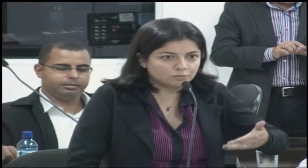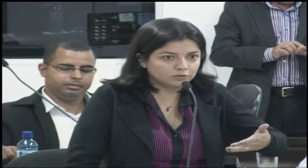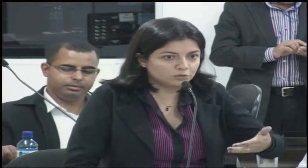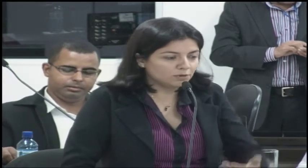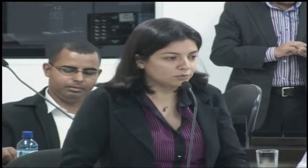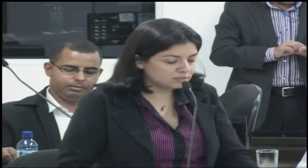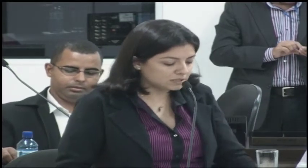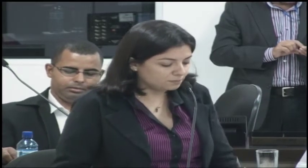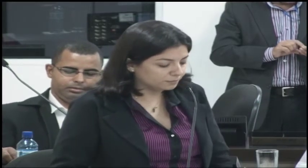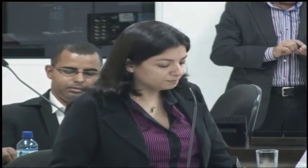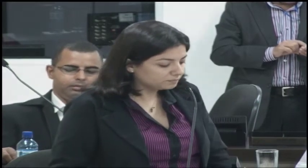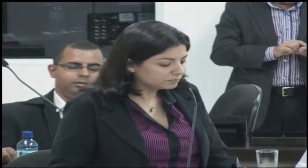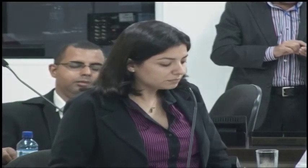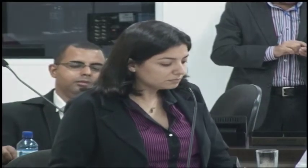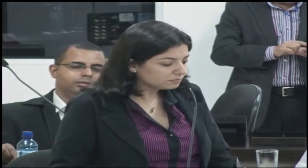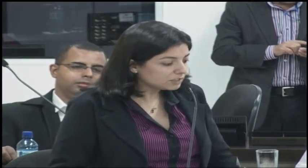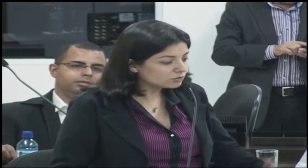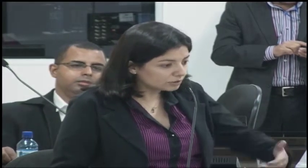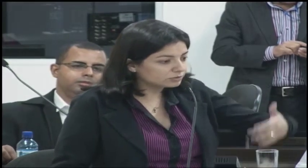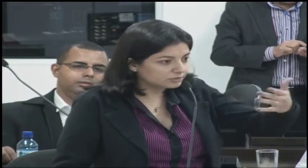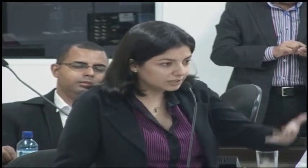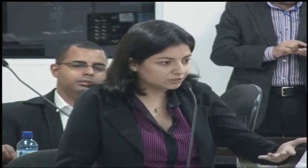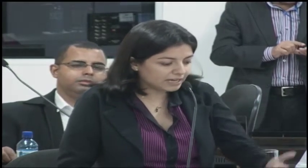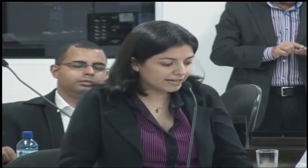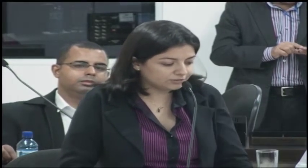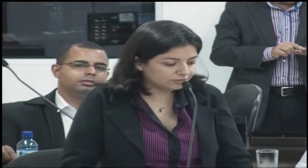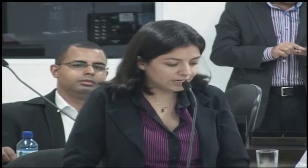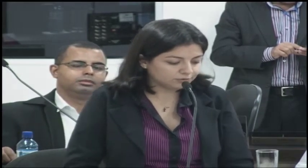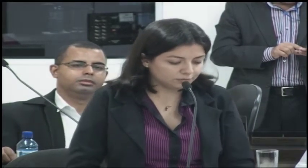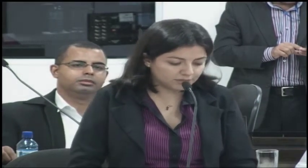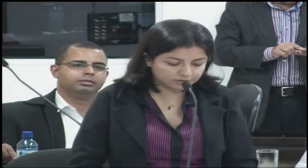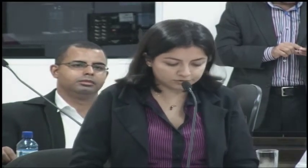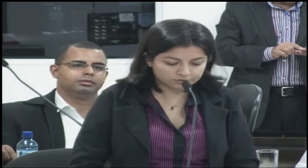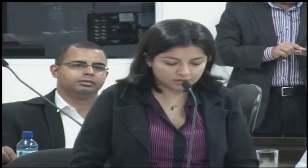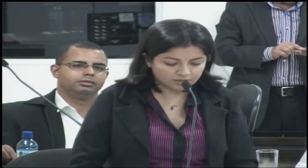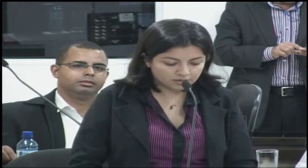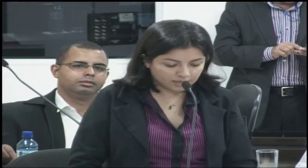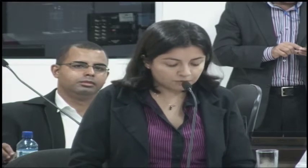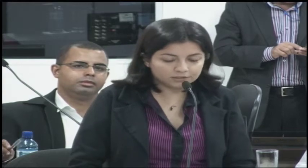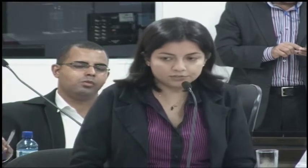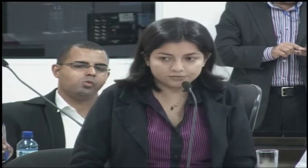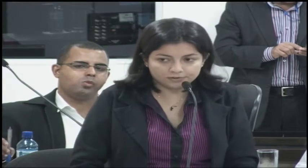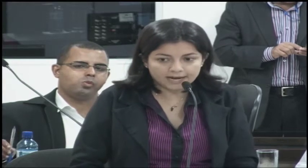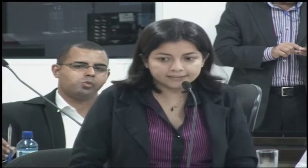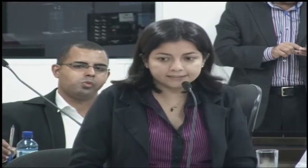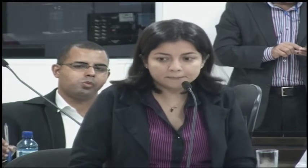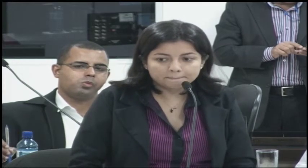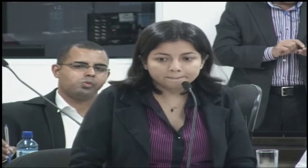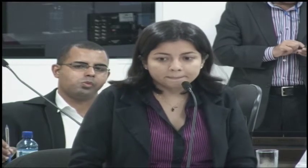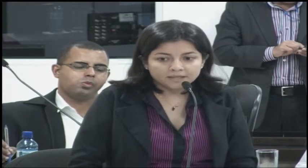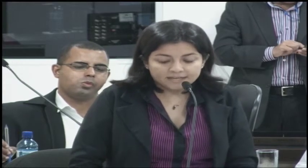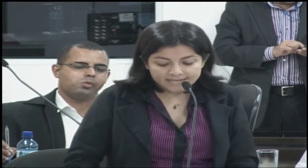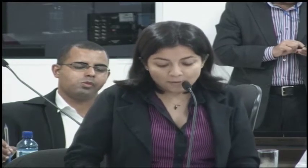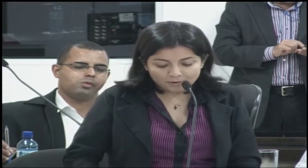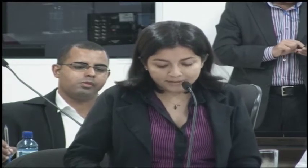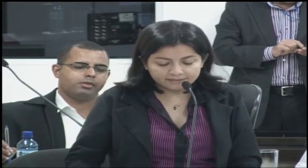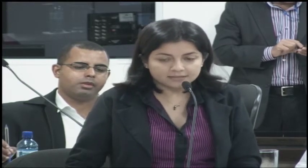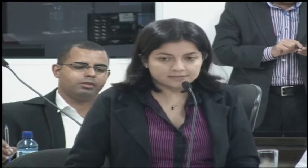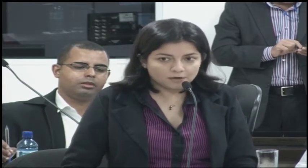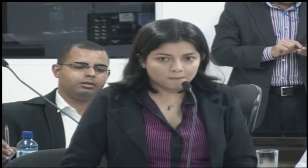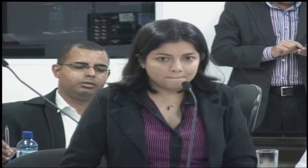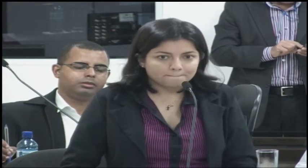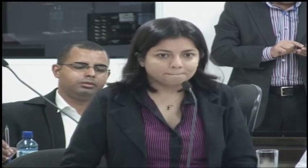direitos humanos do meu município só estudantes na área de direitos humanos enquanto advogada e é uma